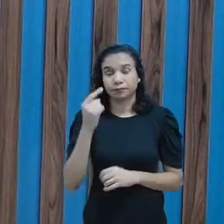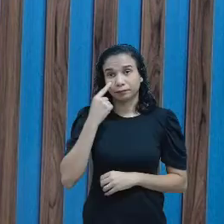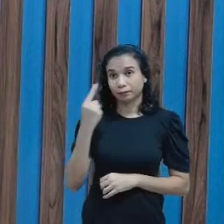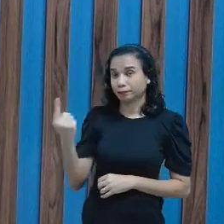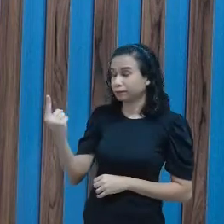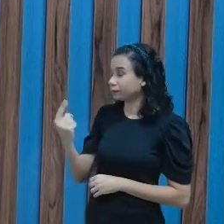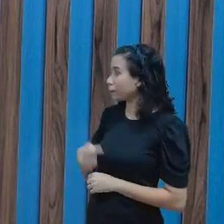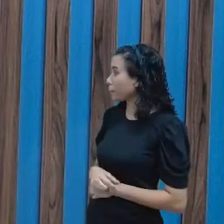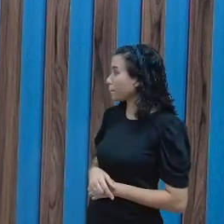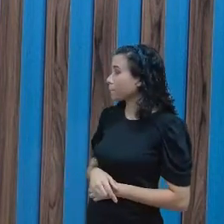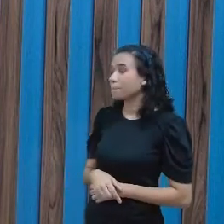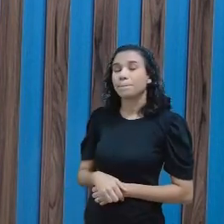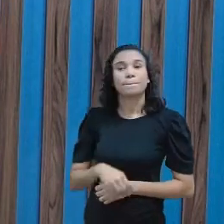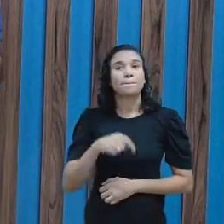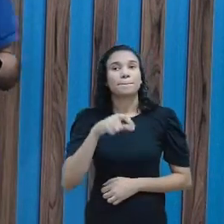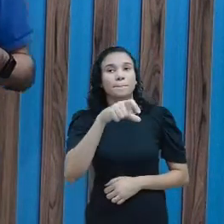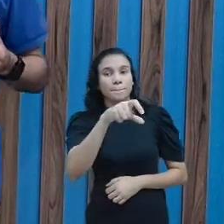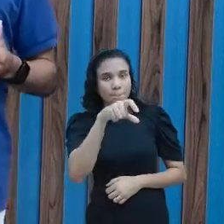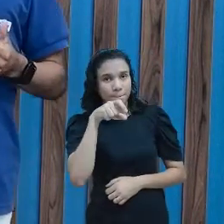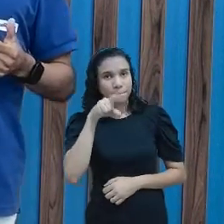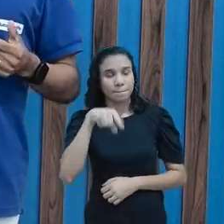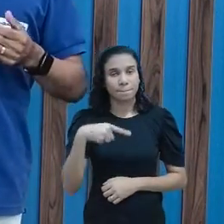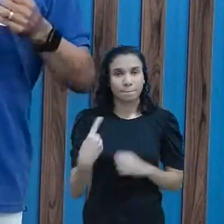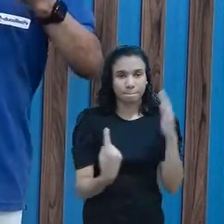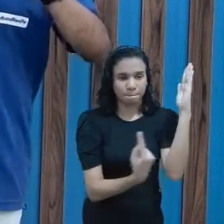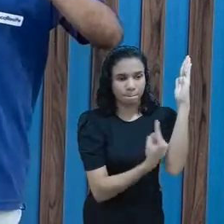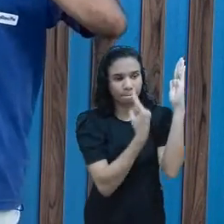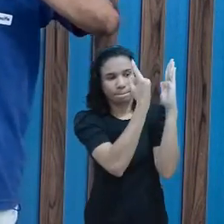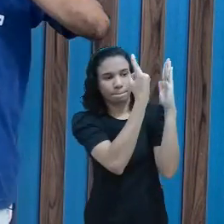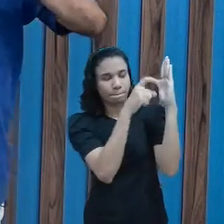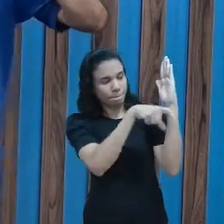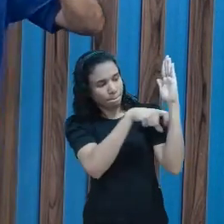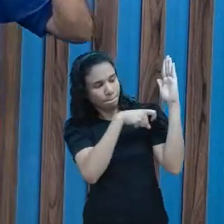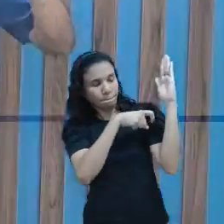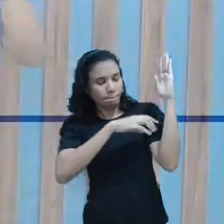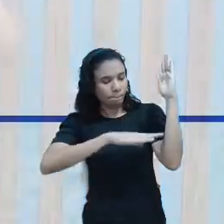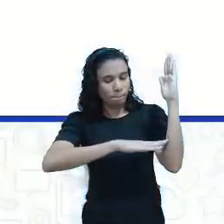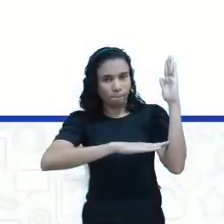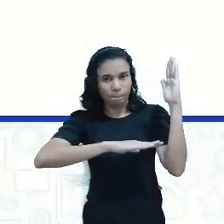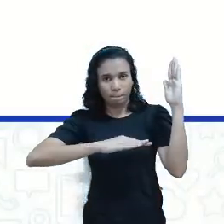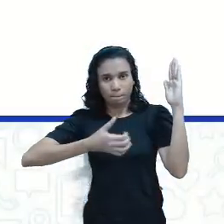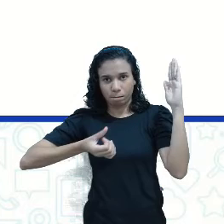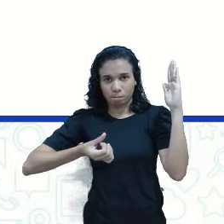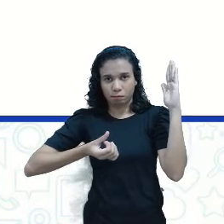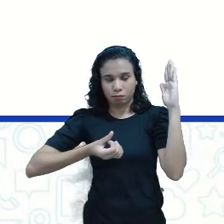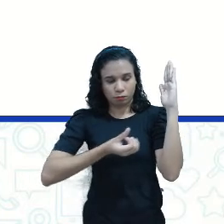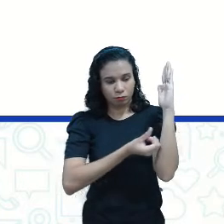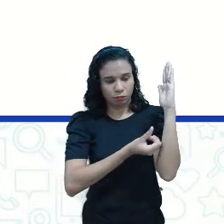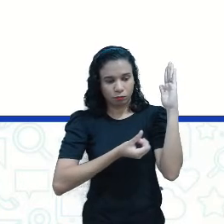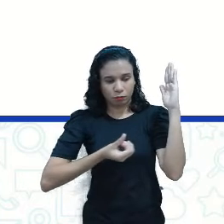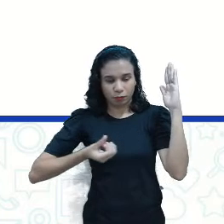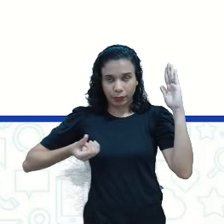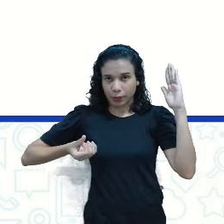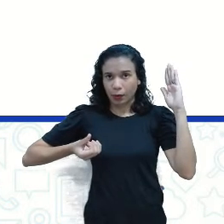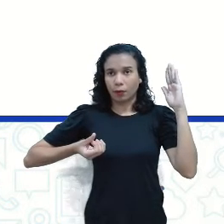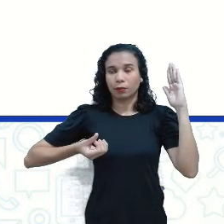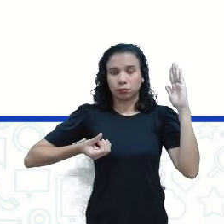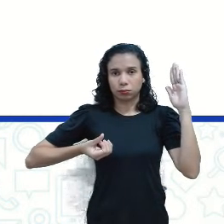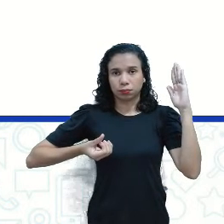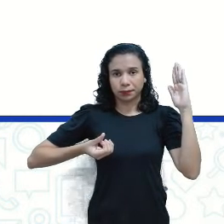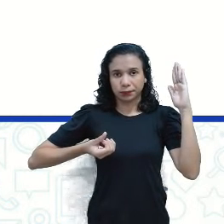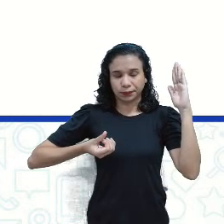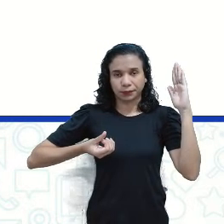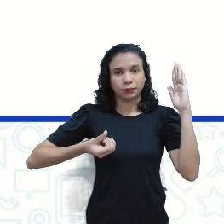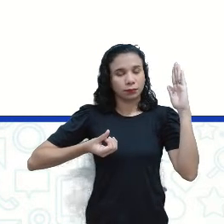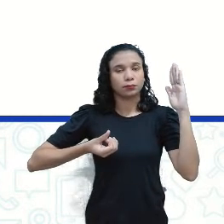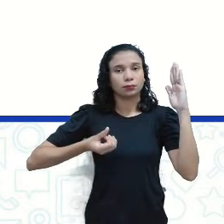dados da questão. Então, botou x como sendo a altura, botou 6 aí, a distância do carro do bombeiro até, né,